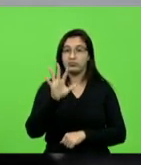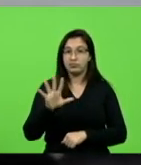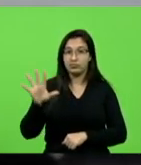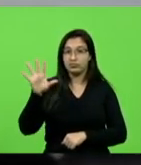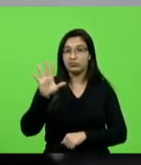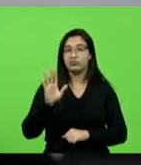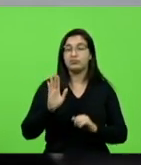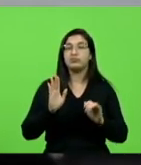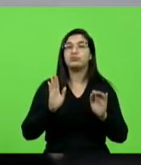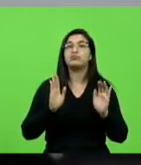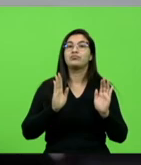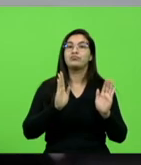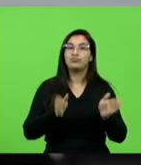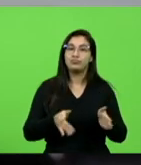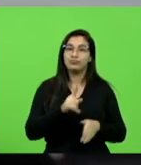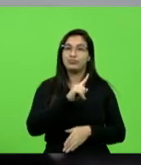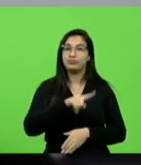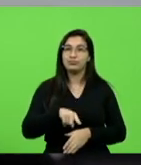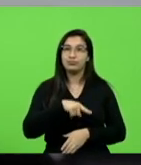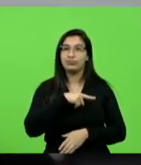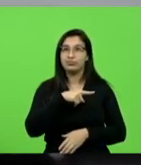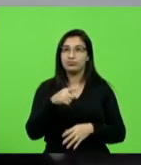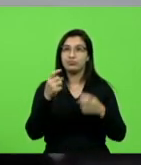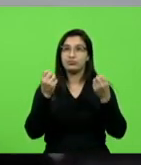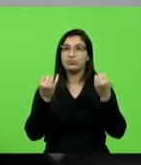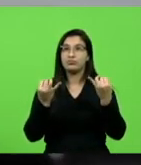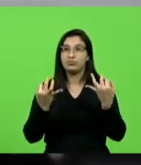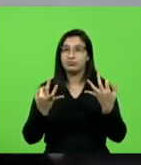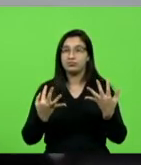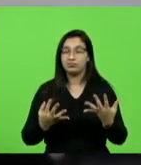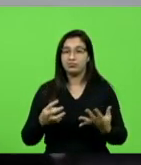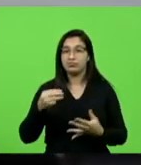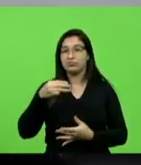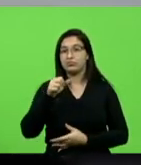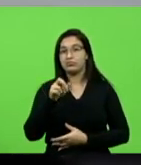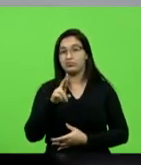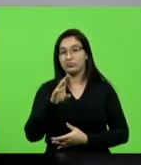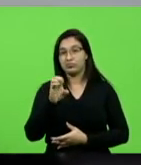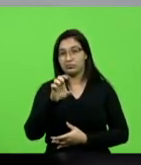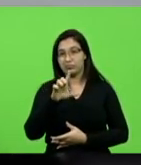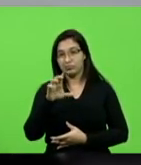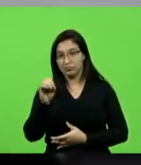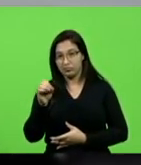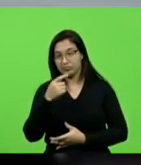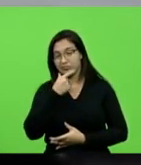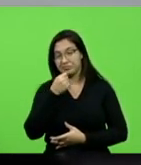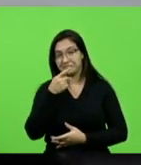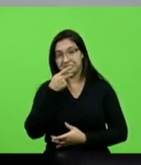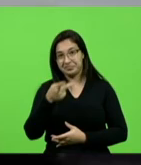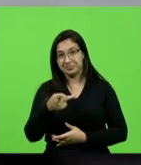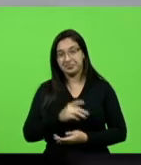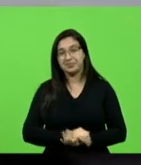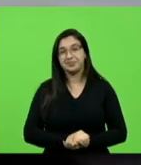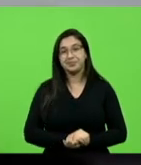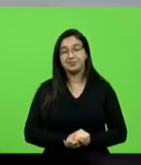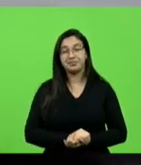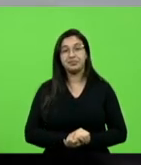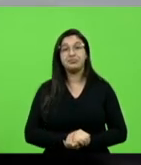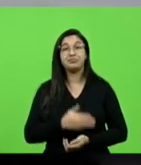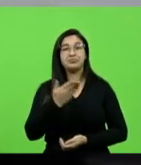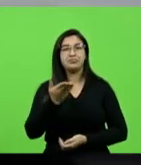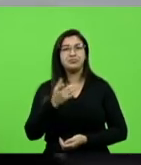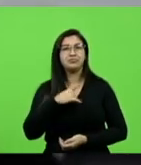aventada pelo explanador desta tarde, Dr. Marcelo Matheus. E talvez aí tenha sido a